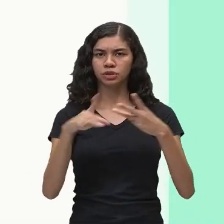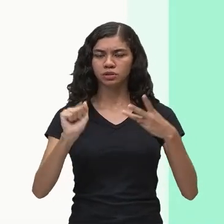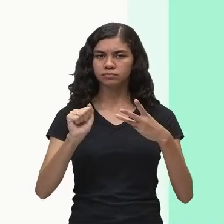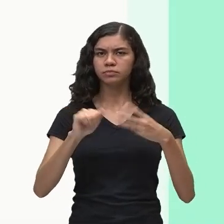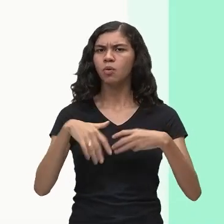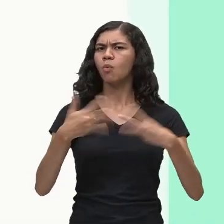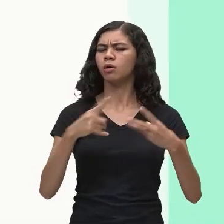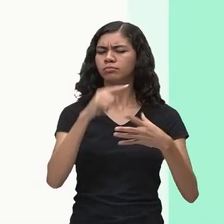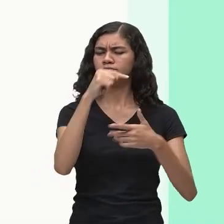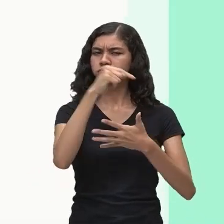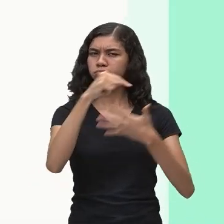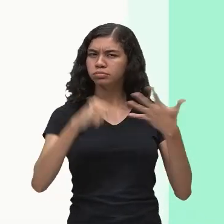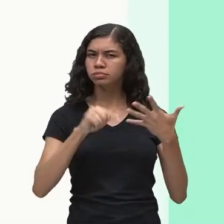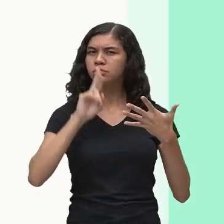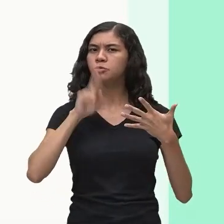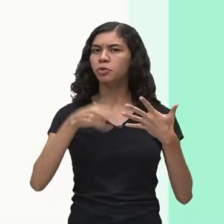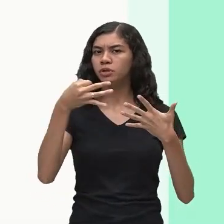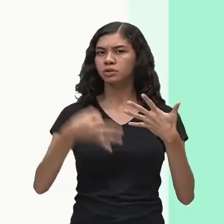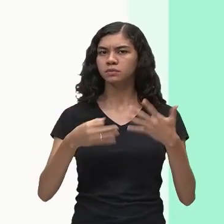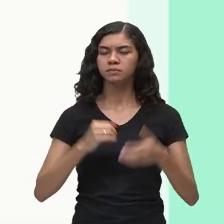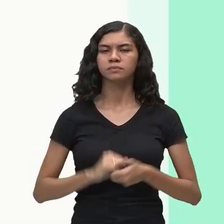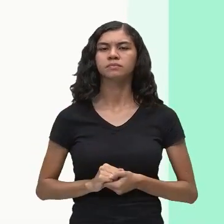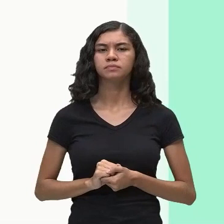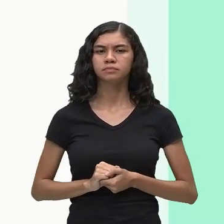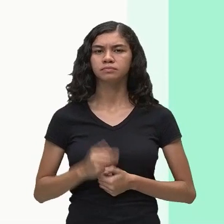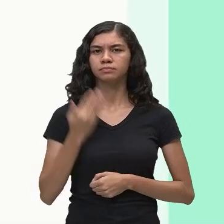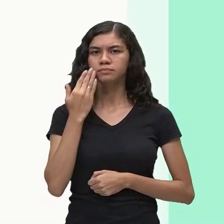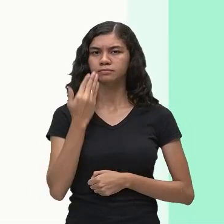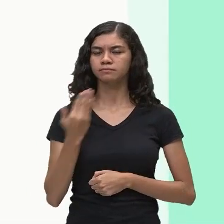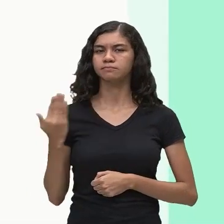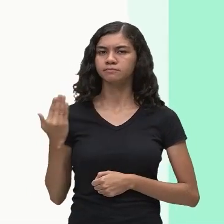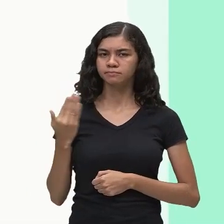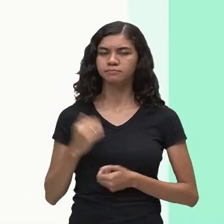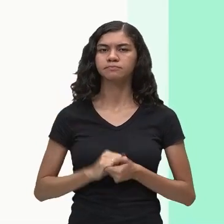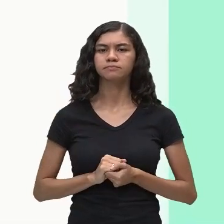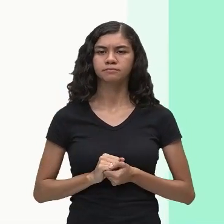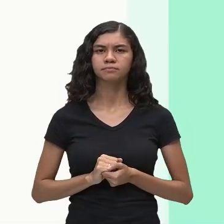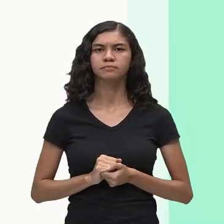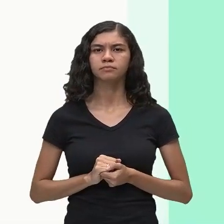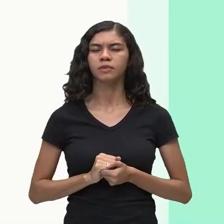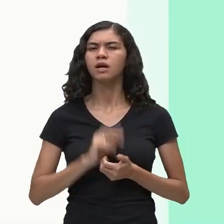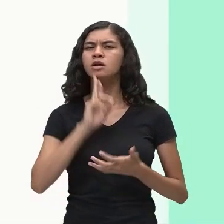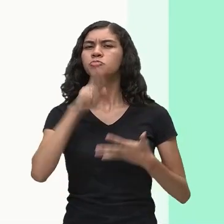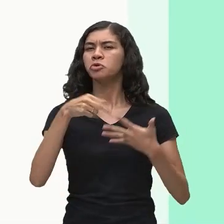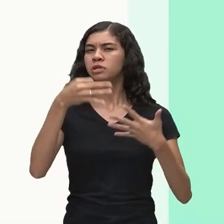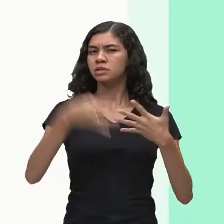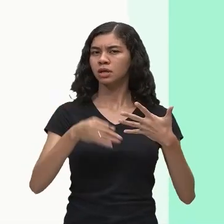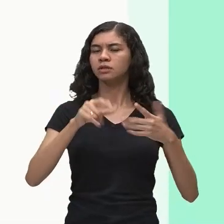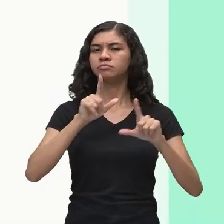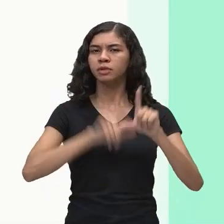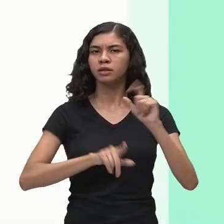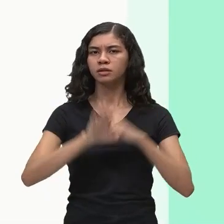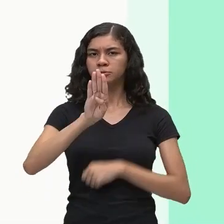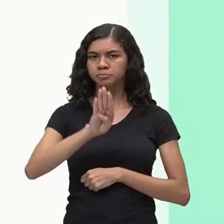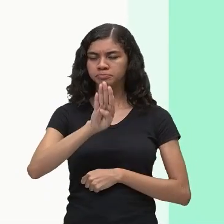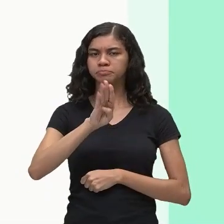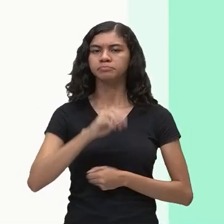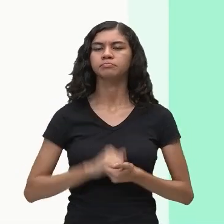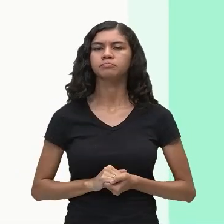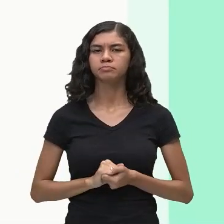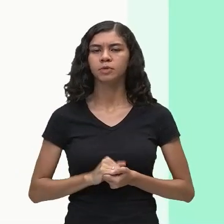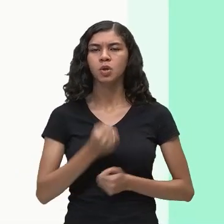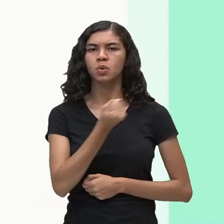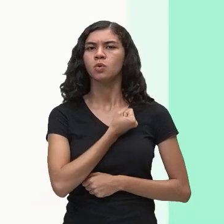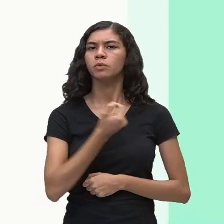qual é a resposta correta. Então, nós temos aí como resposta da nossa questão a letra B. O número